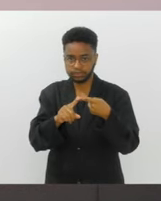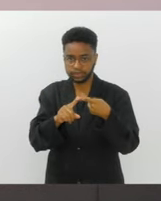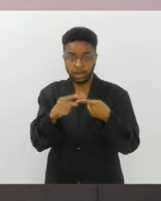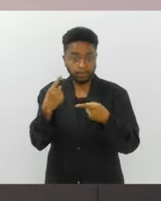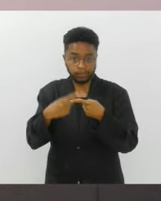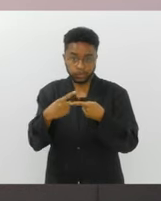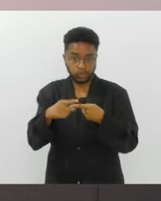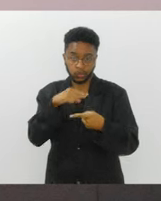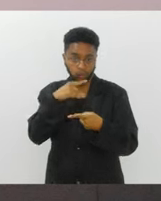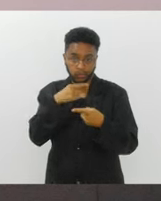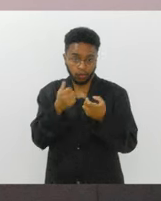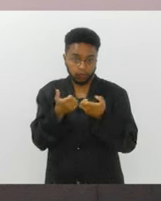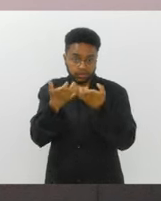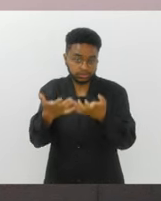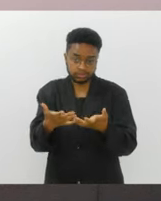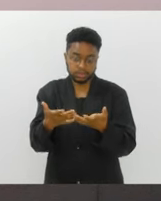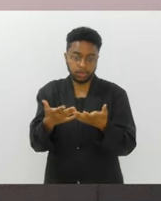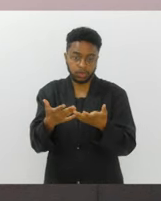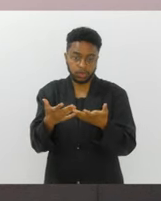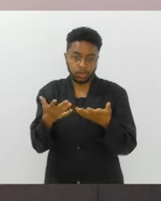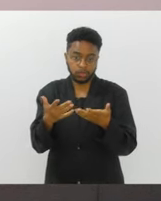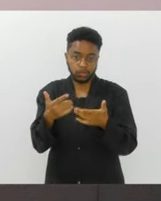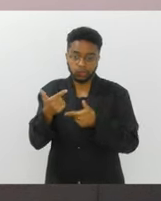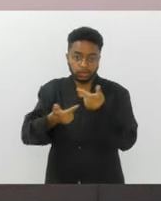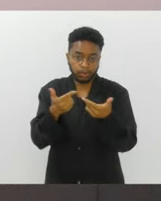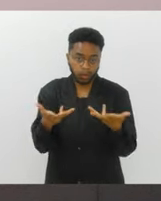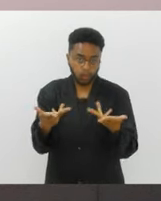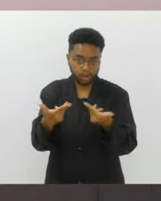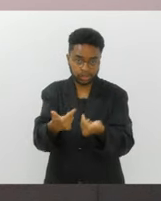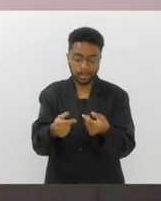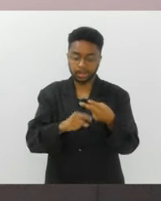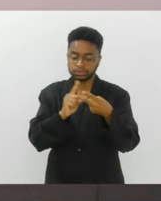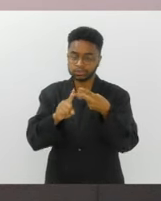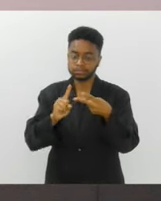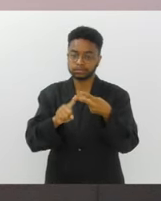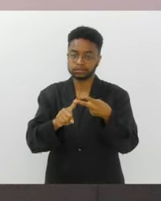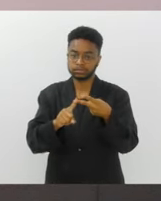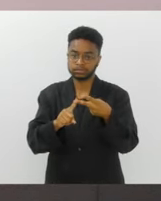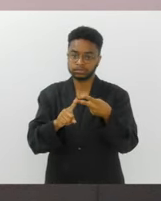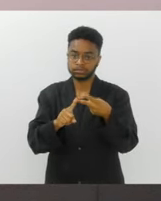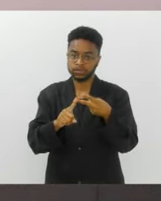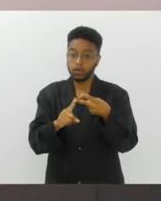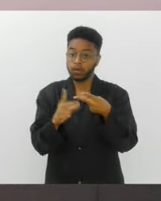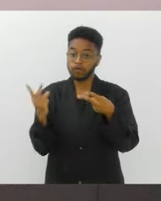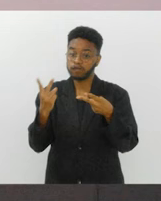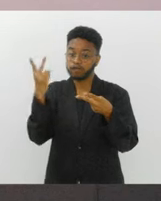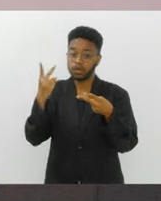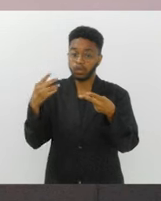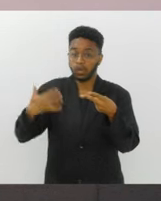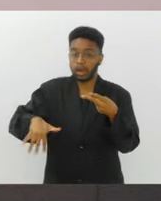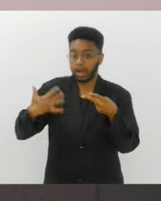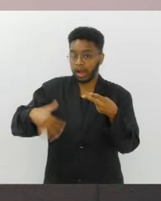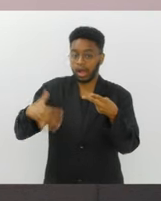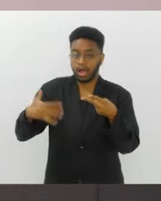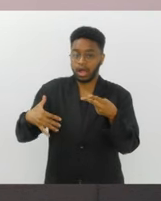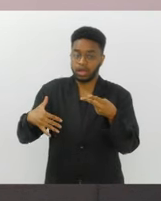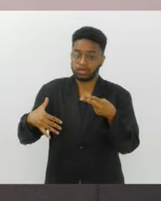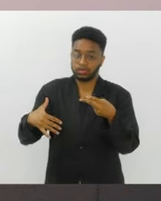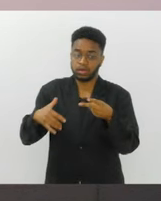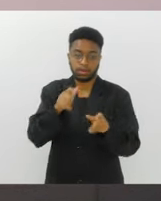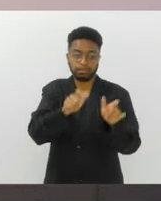péssima prestação do serviço e a tarifa acima do